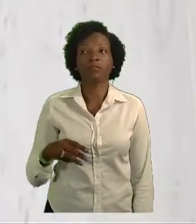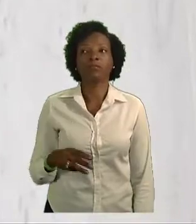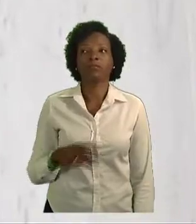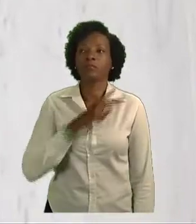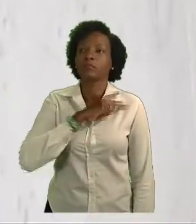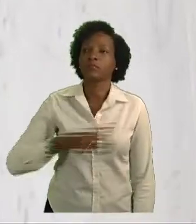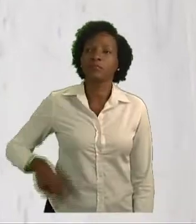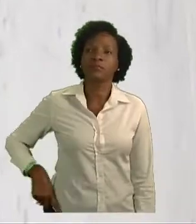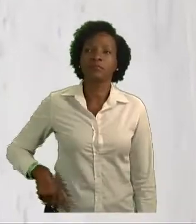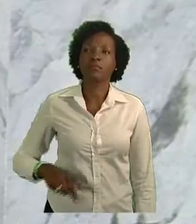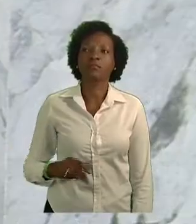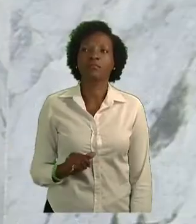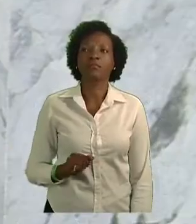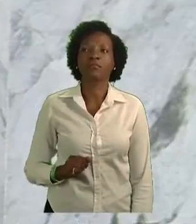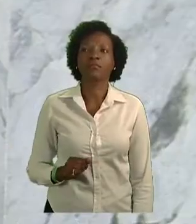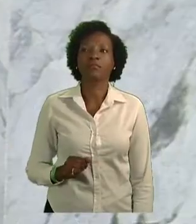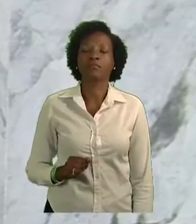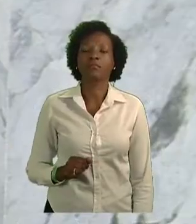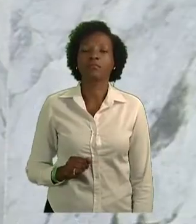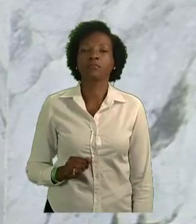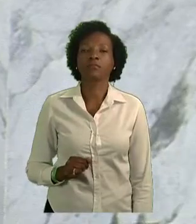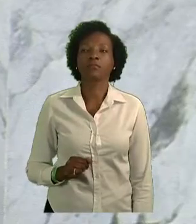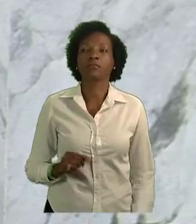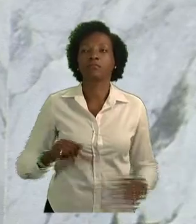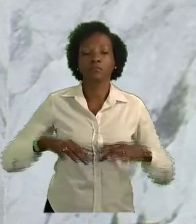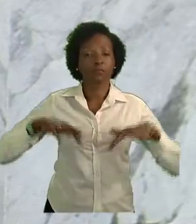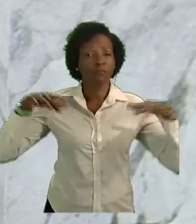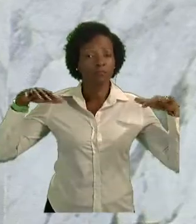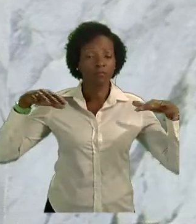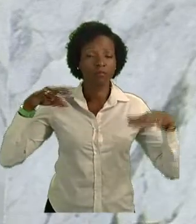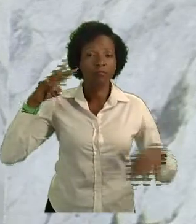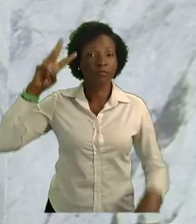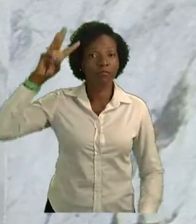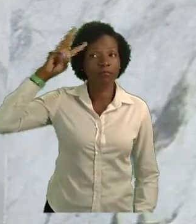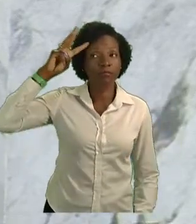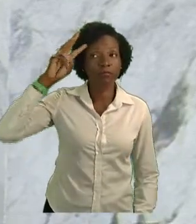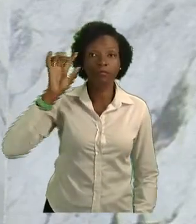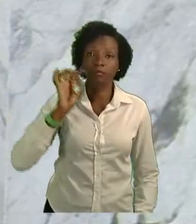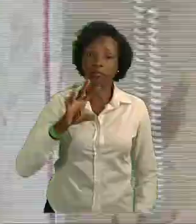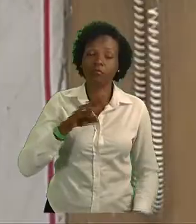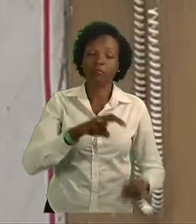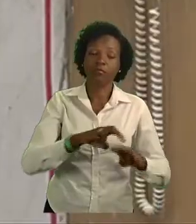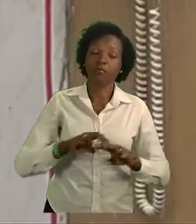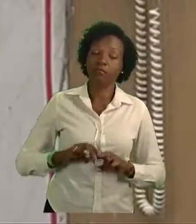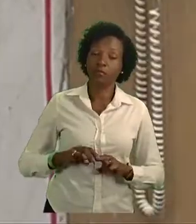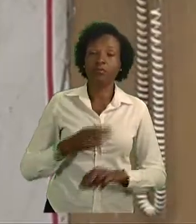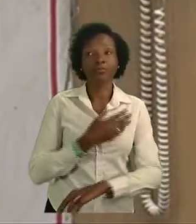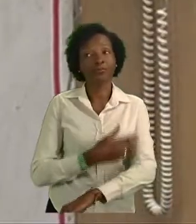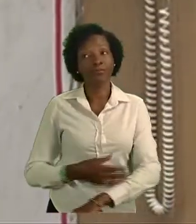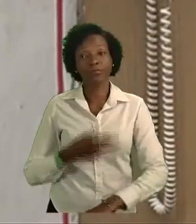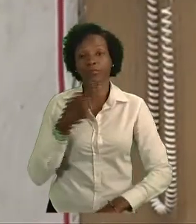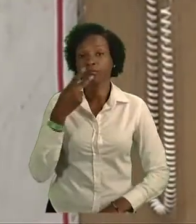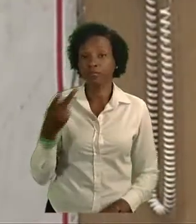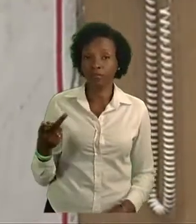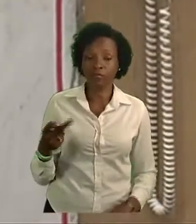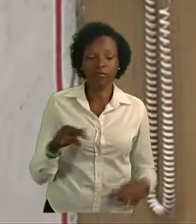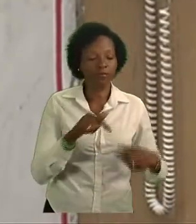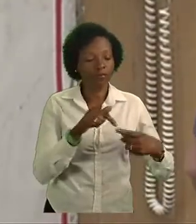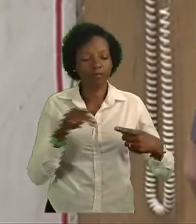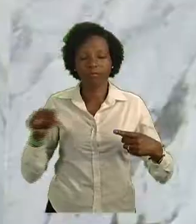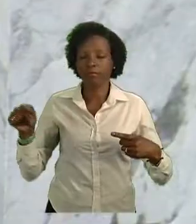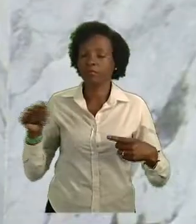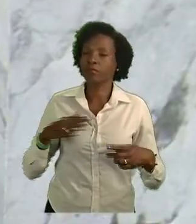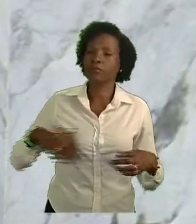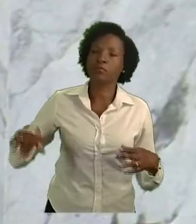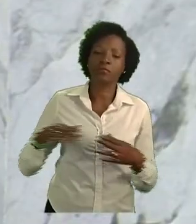presidente nós estamos somente tendo o plenário de terça feira portanto eu costumo dizer às notícias na última semana com